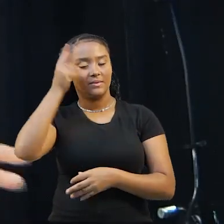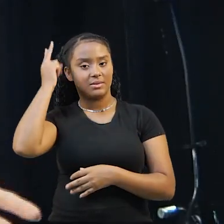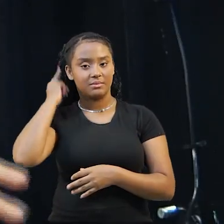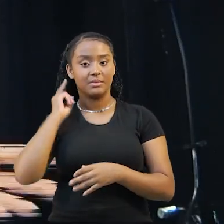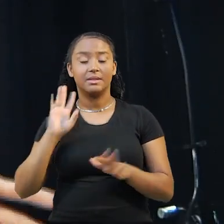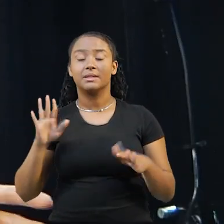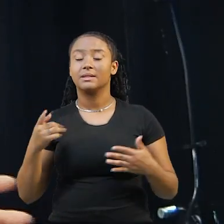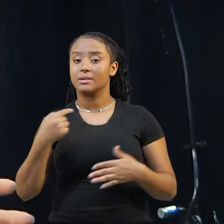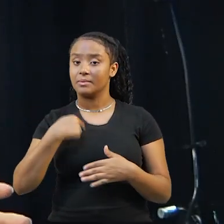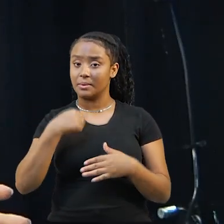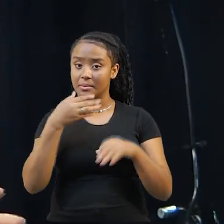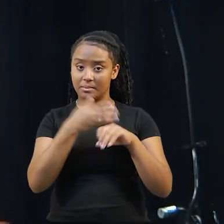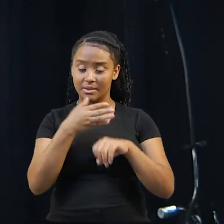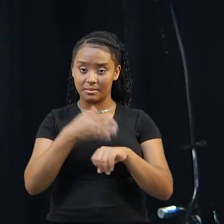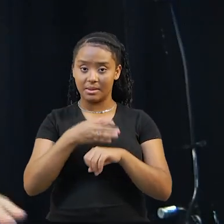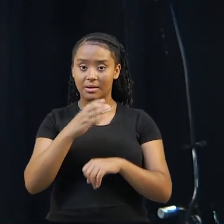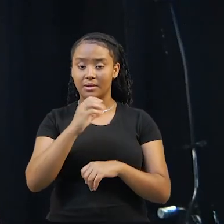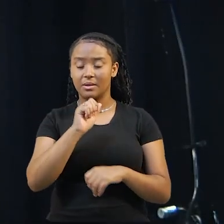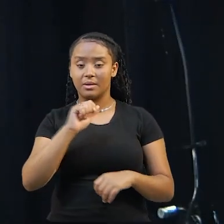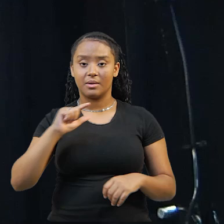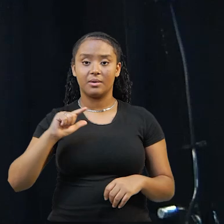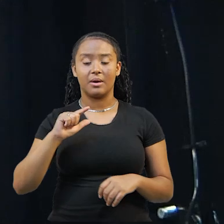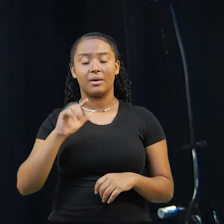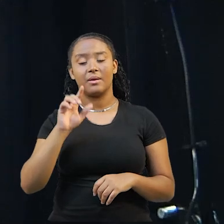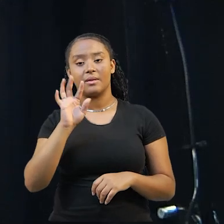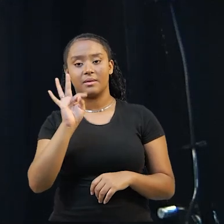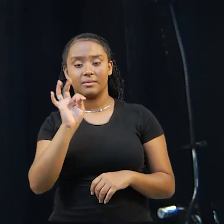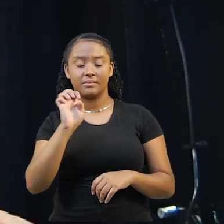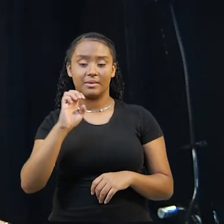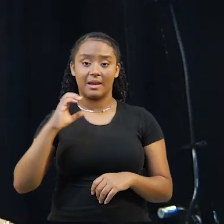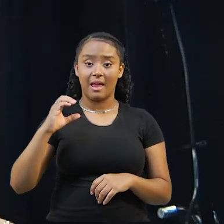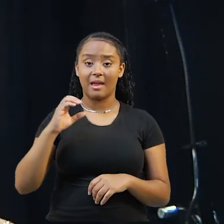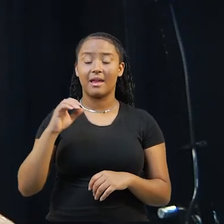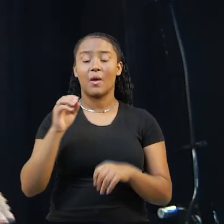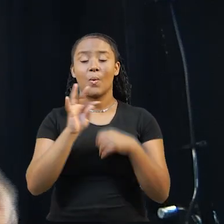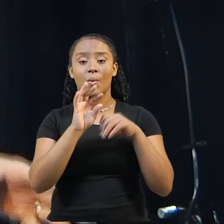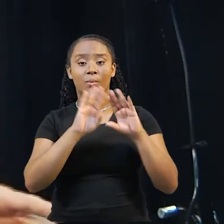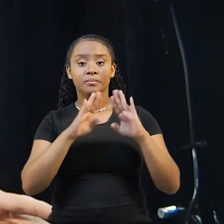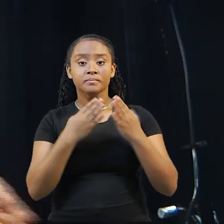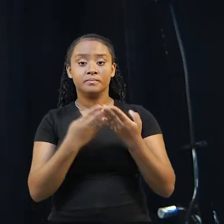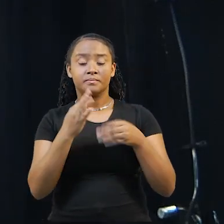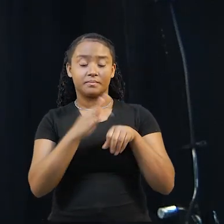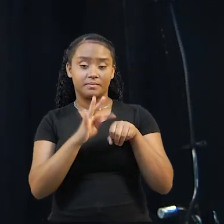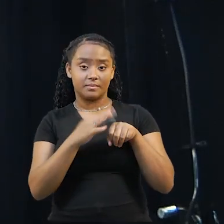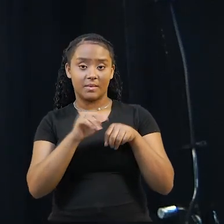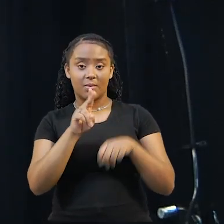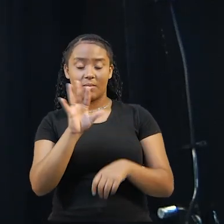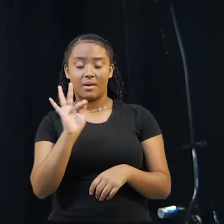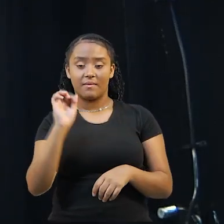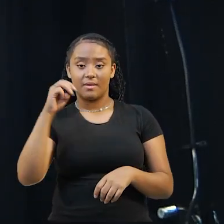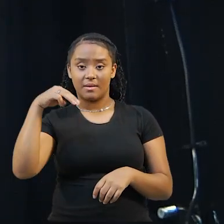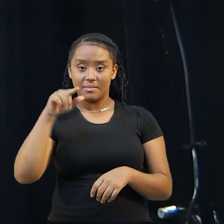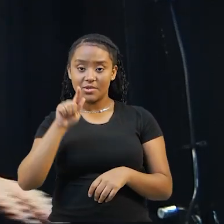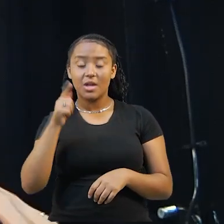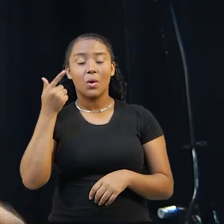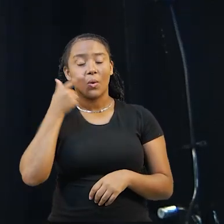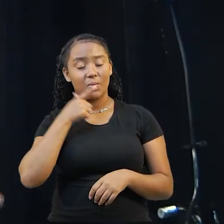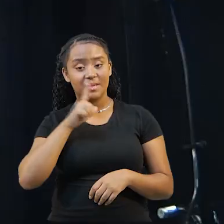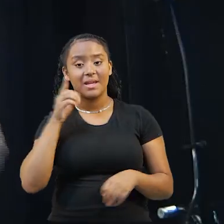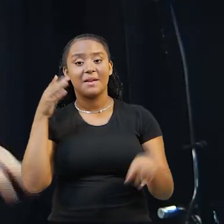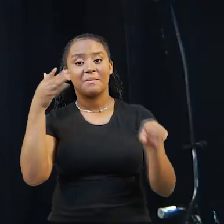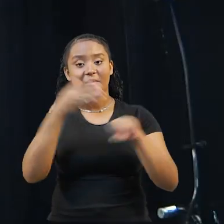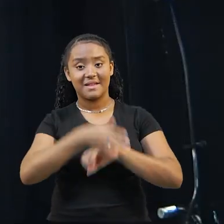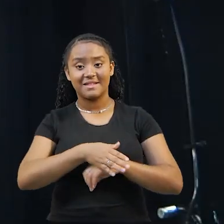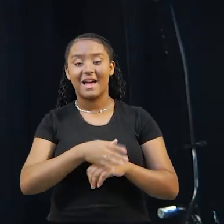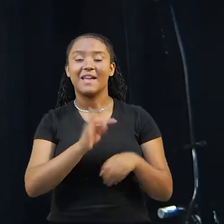eu prestei o Coltec, na época, que é o colégio técnico da UFMG, passei e aí fiz técnico em química lá. E aí, logo